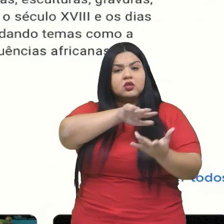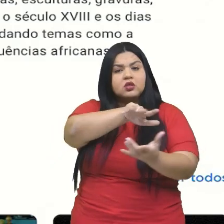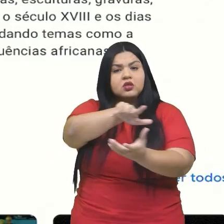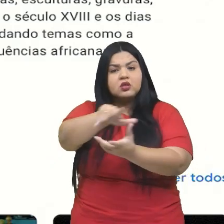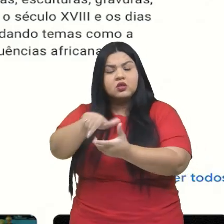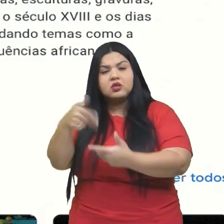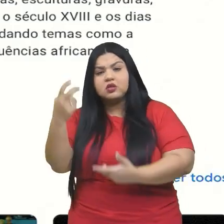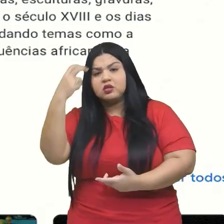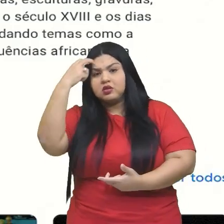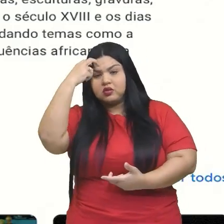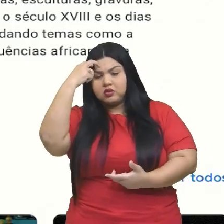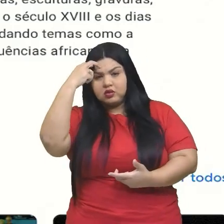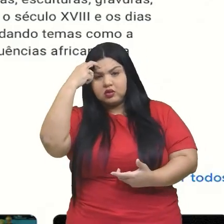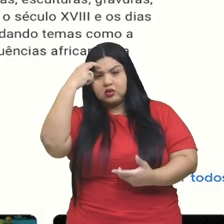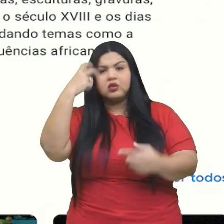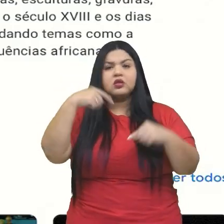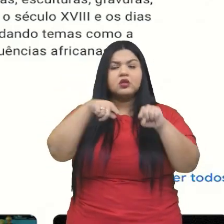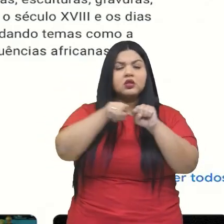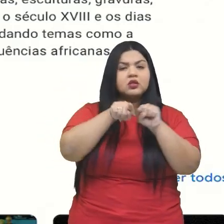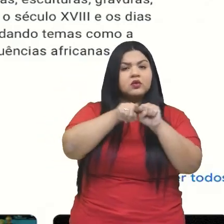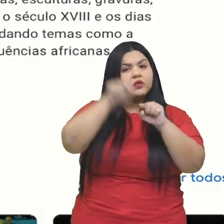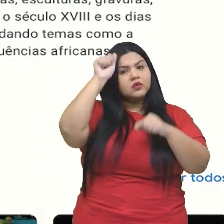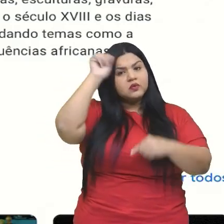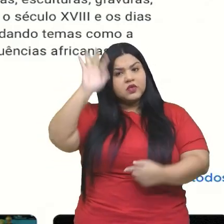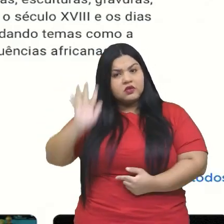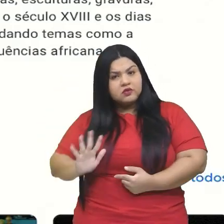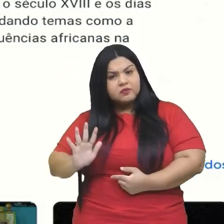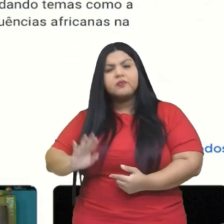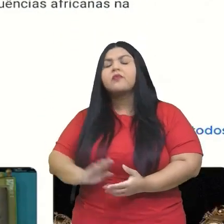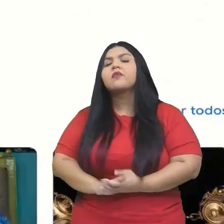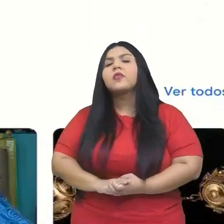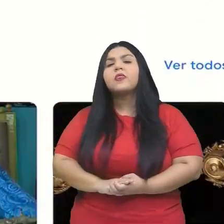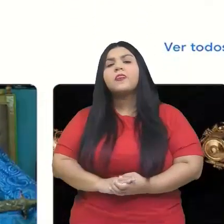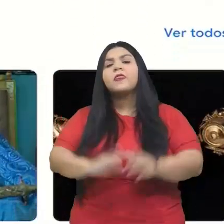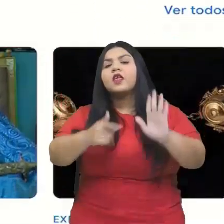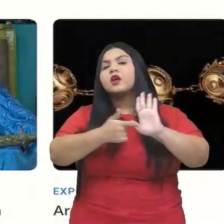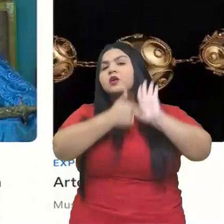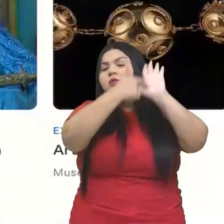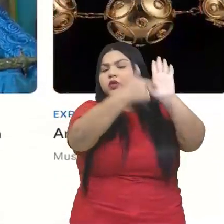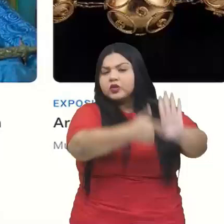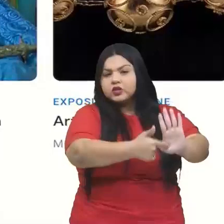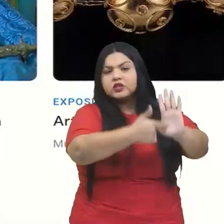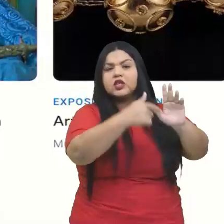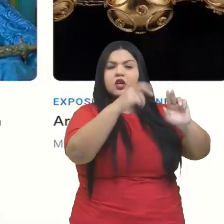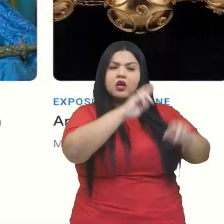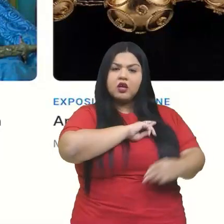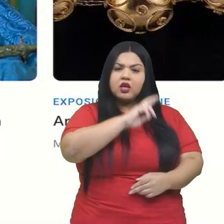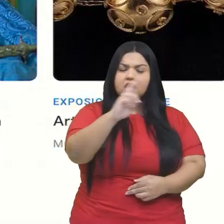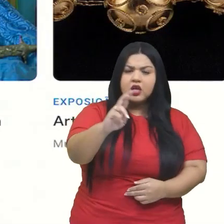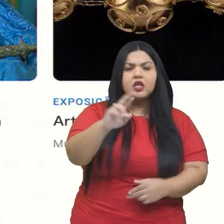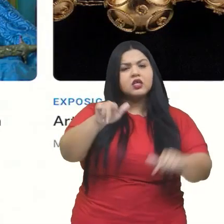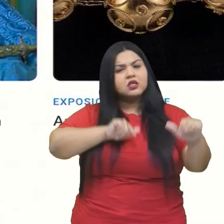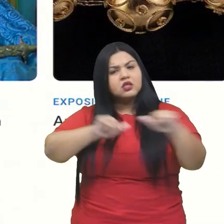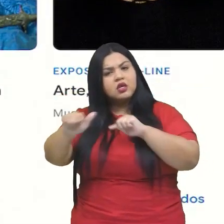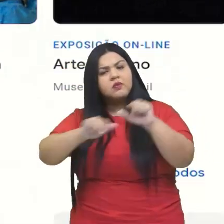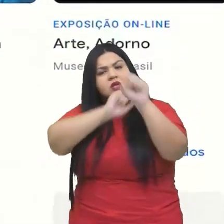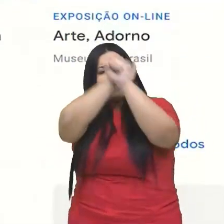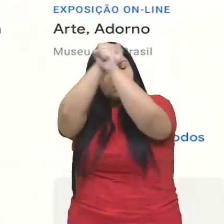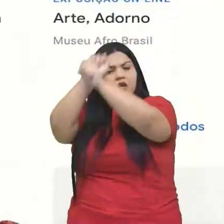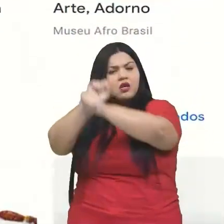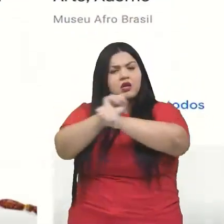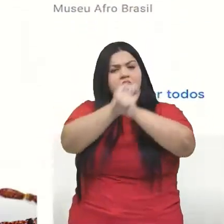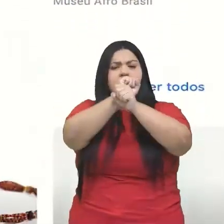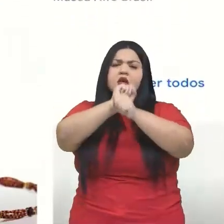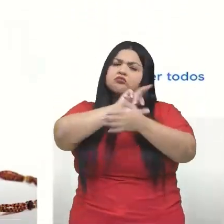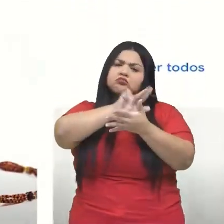cultural africano e afro-brasileiro, mostrando religião, trabalho, arte, escravidão, entre